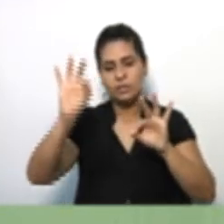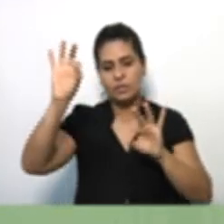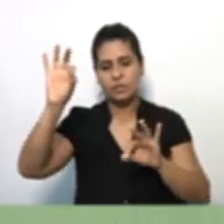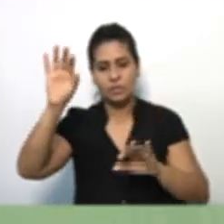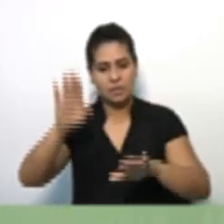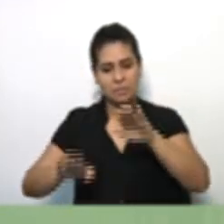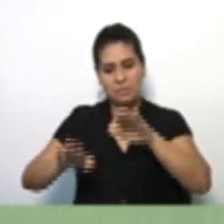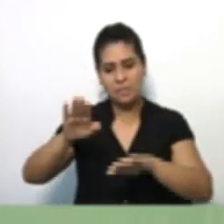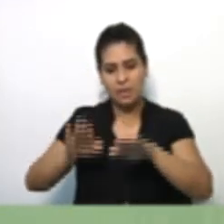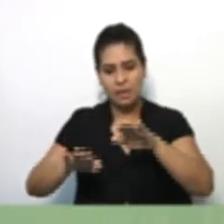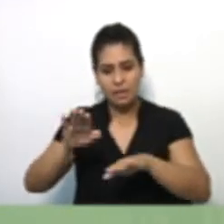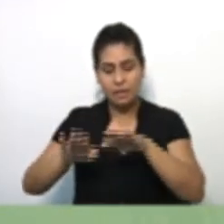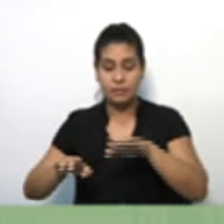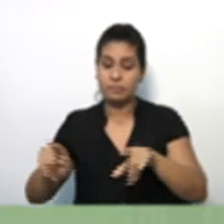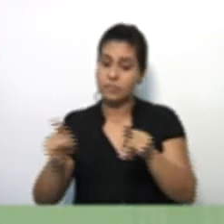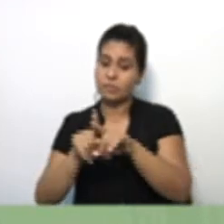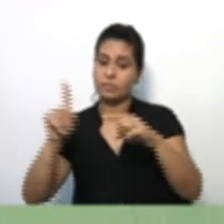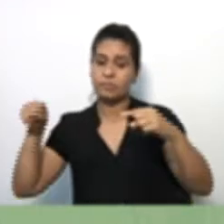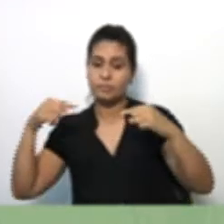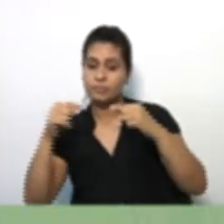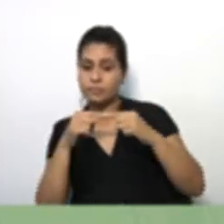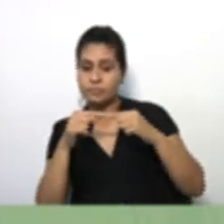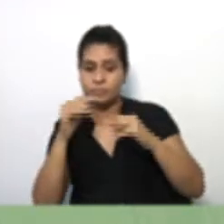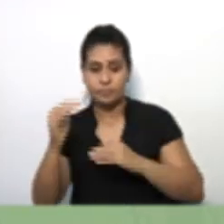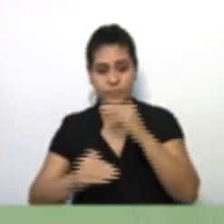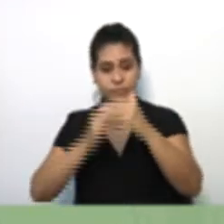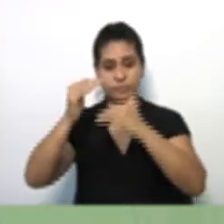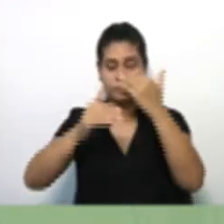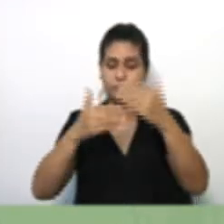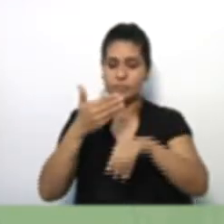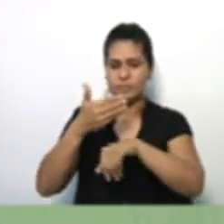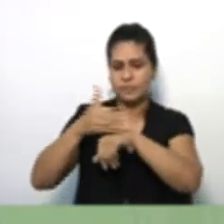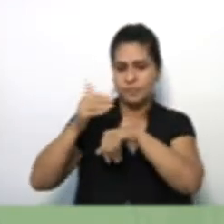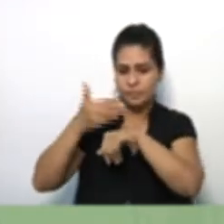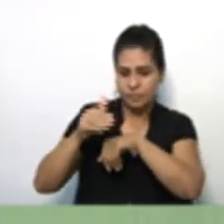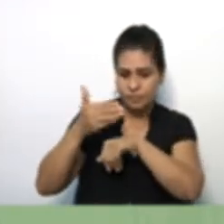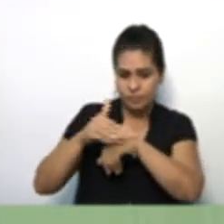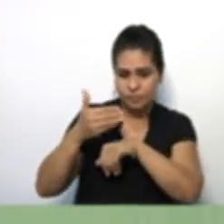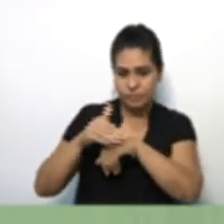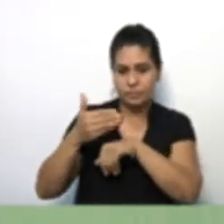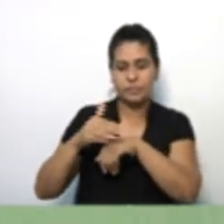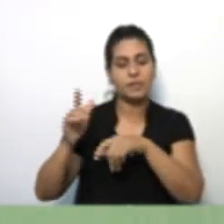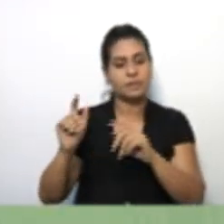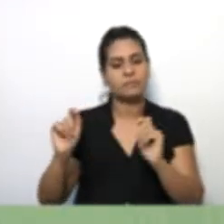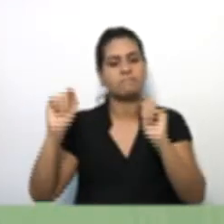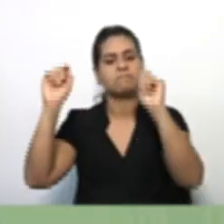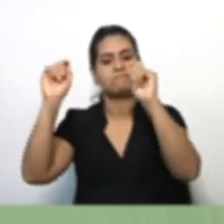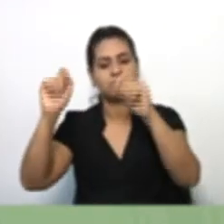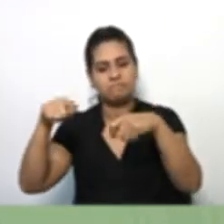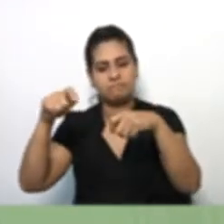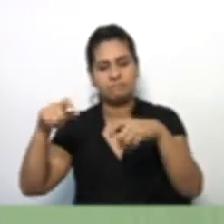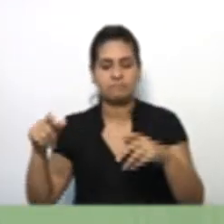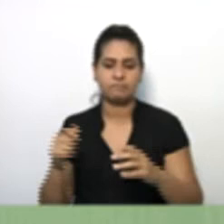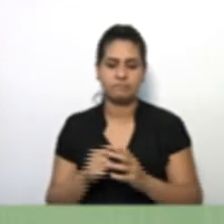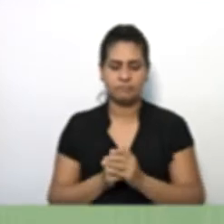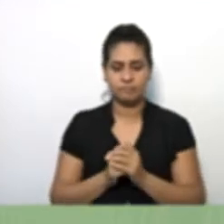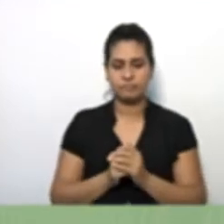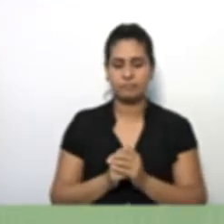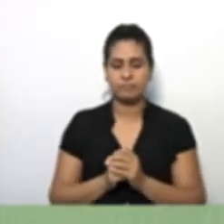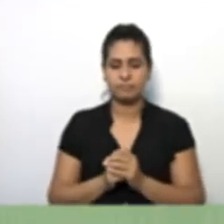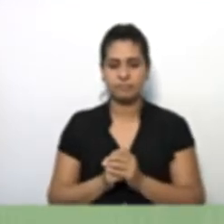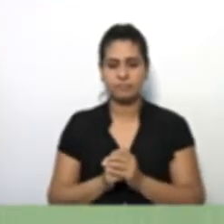Da estatística, né? Com foco em desenvolver o quê? As atividades de forma mais